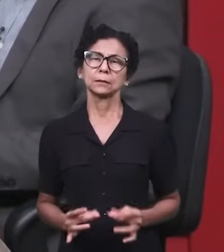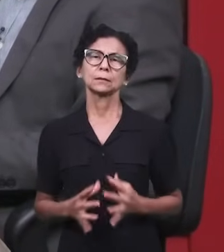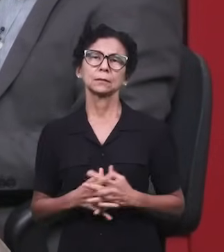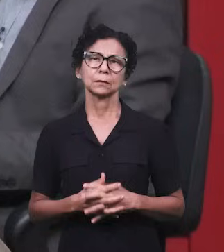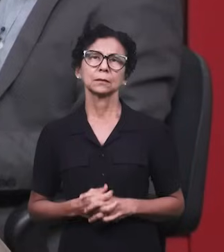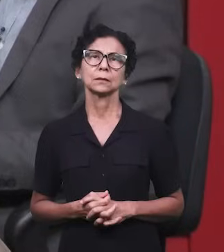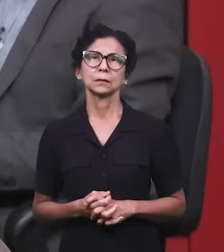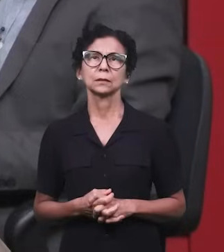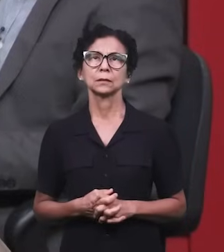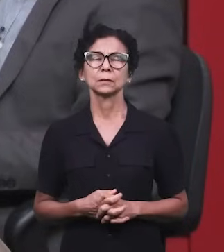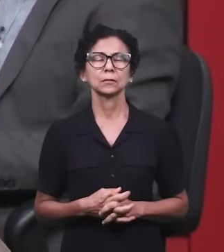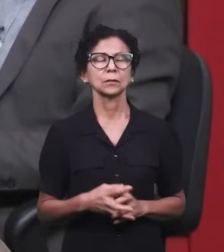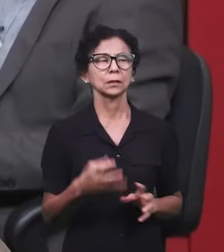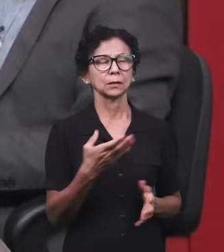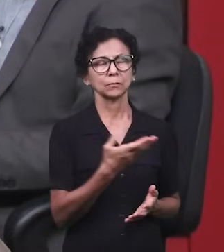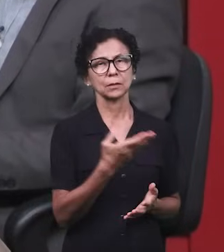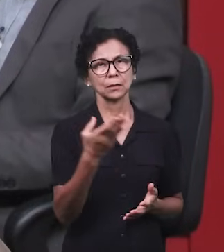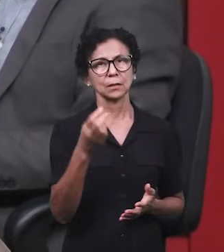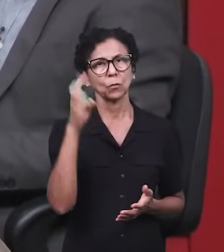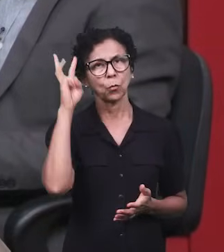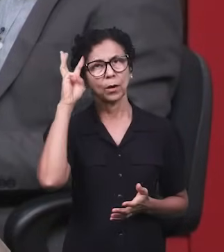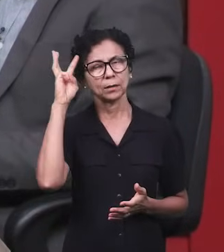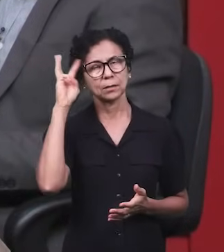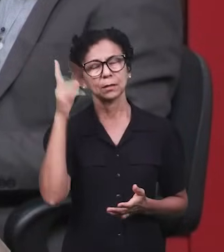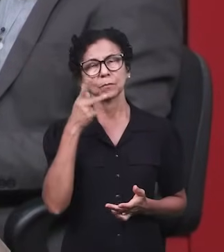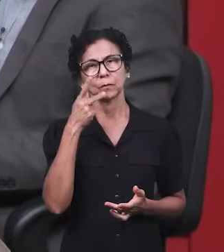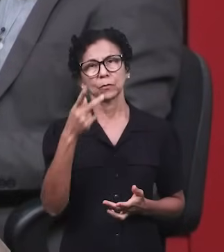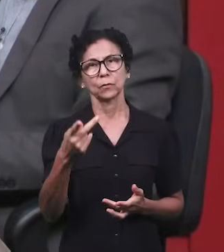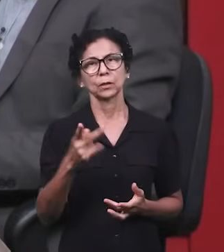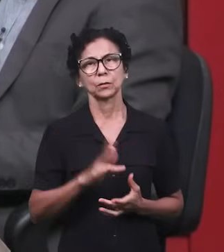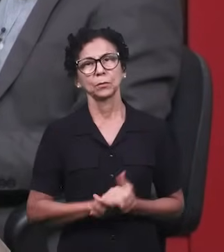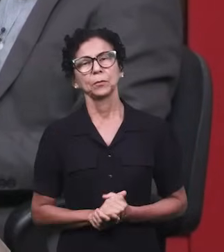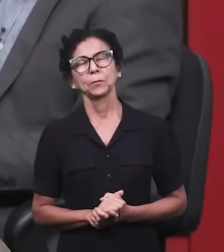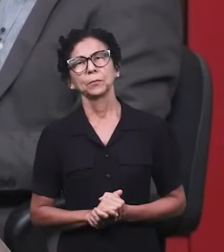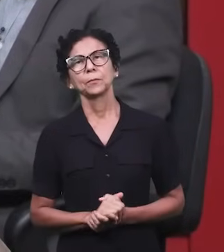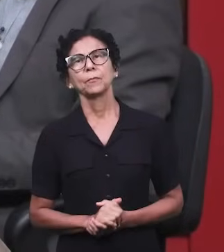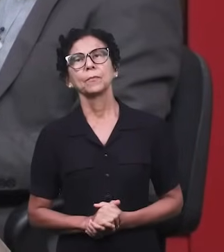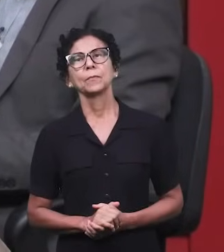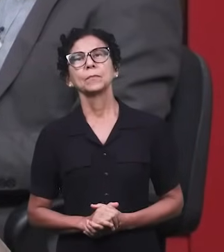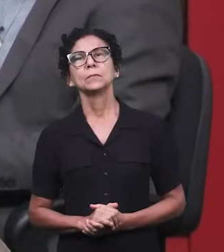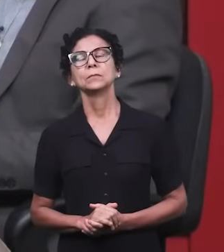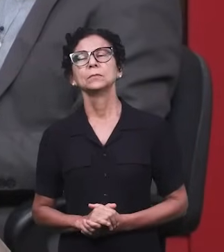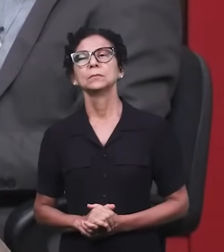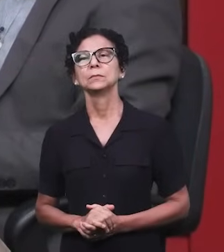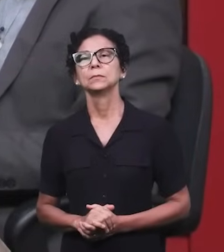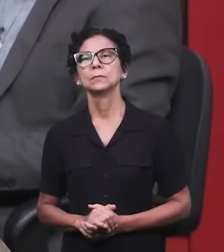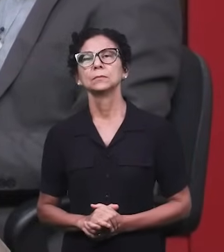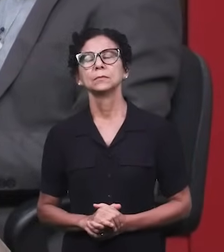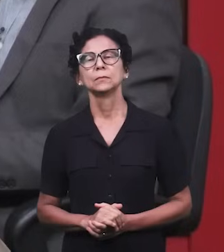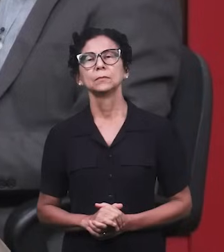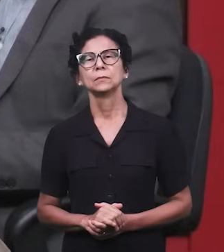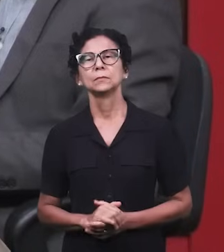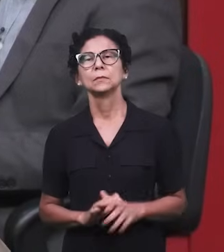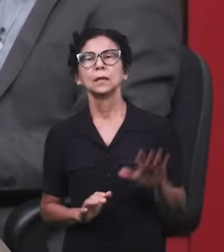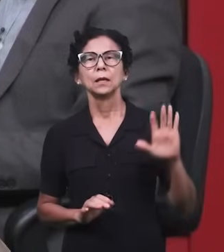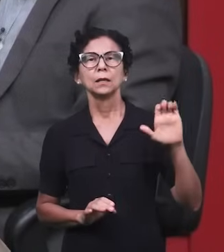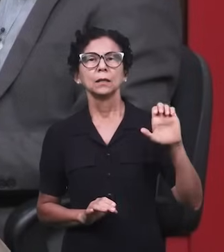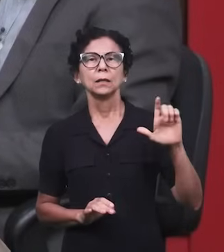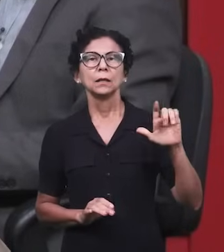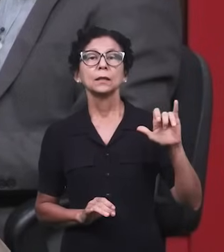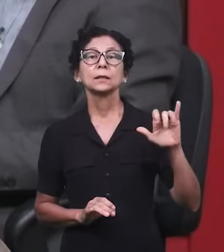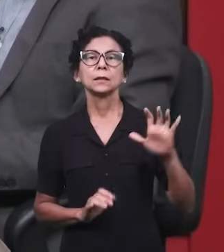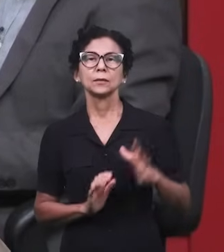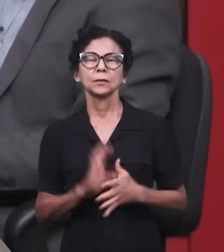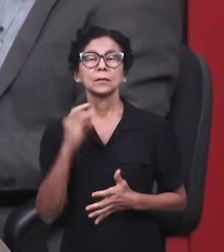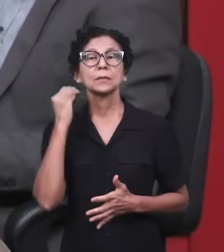vocês falaram aqui, o Wallace também acabou de falar, qual o resultado Qual a experiência de Eli com a sua família e qual a